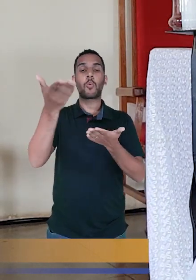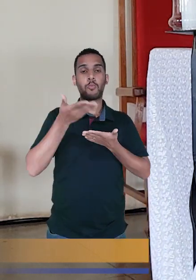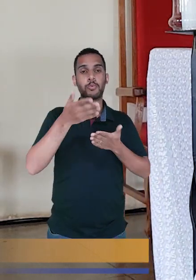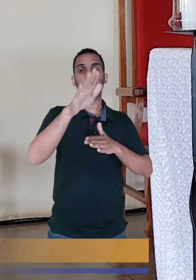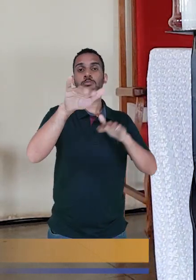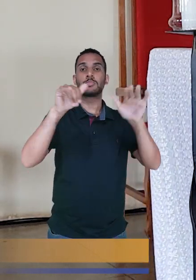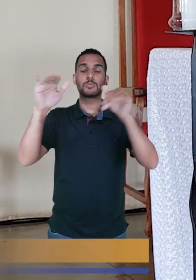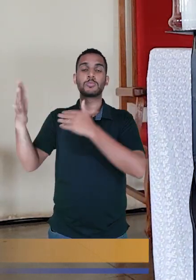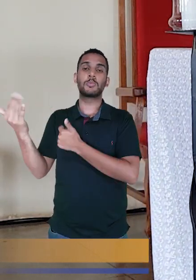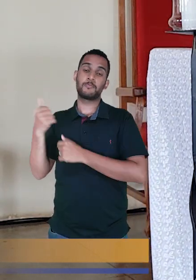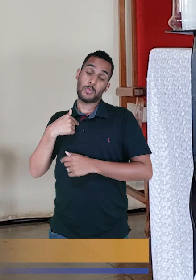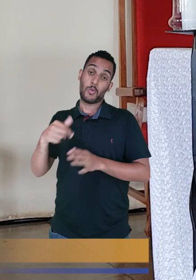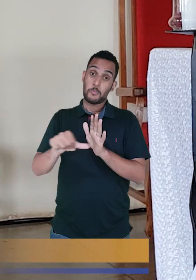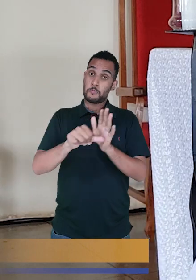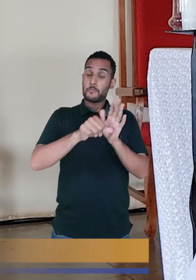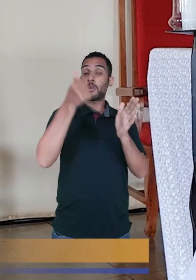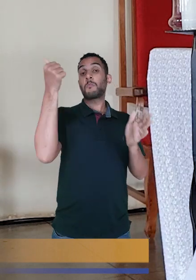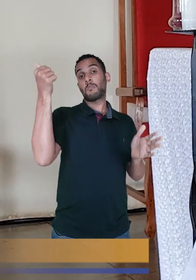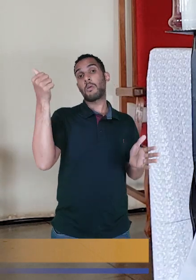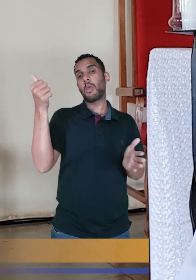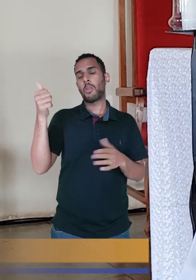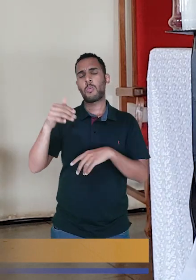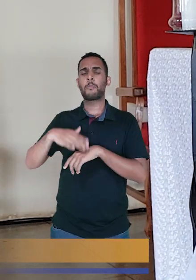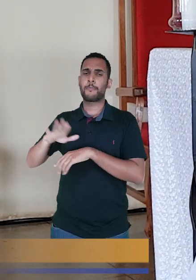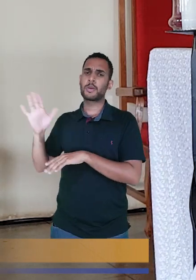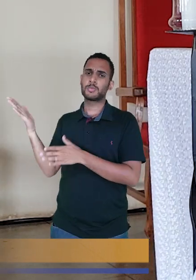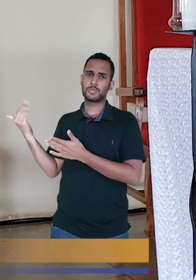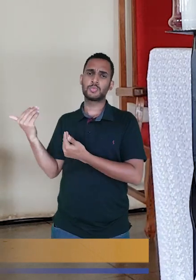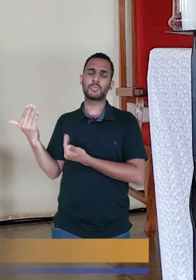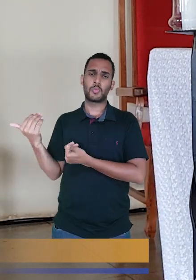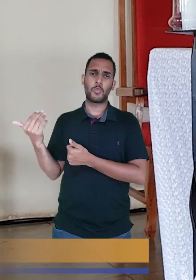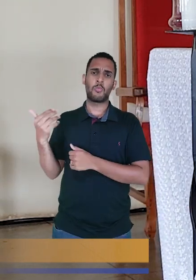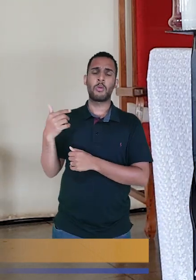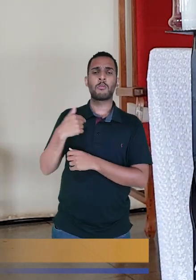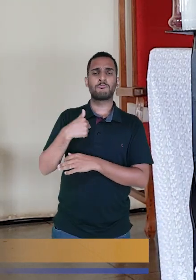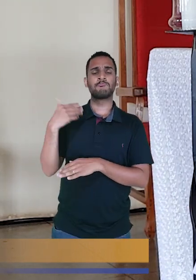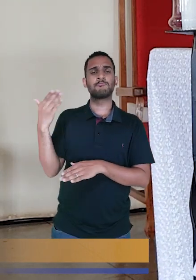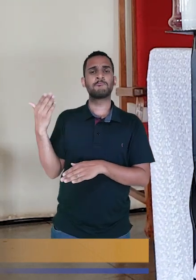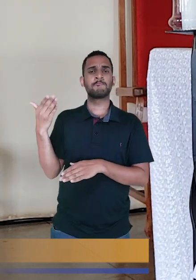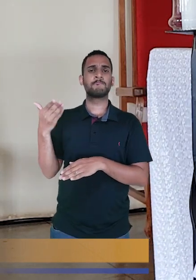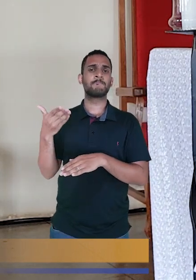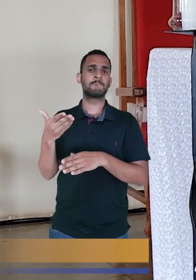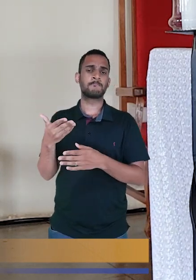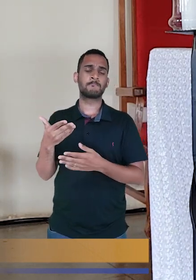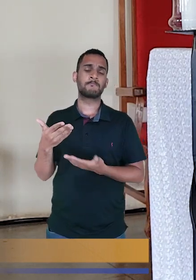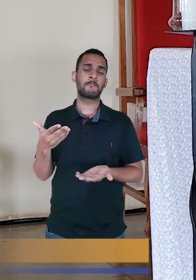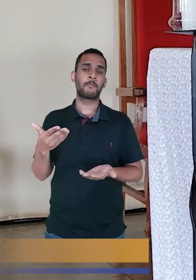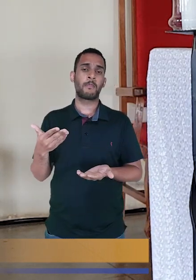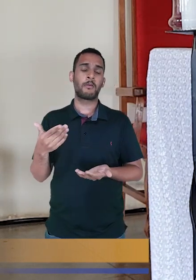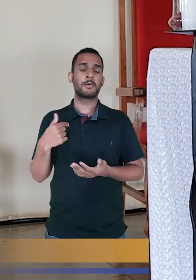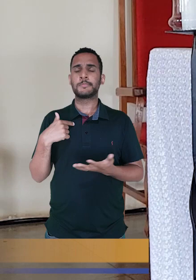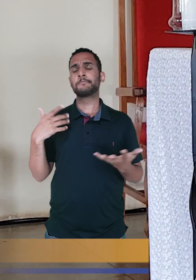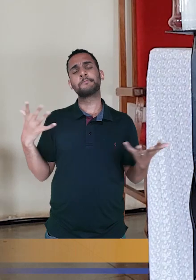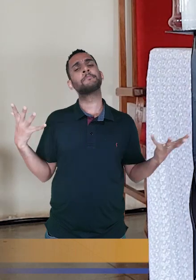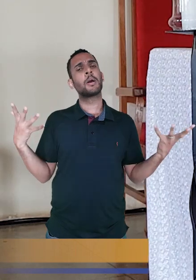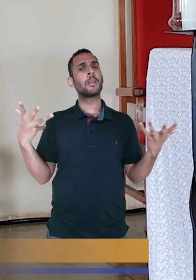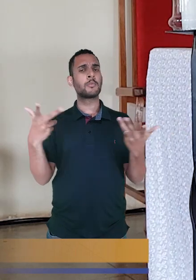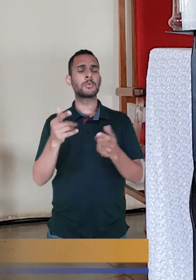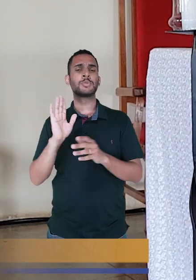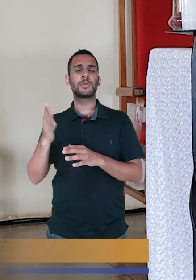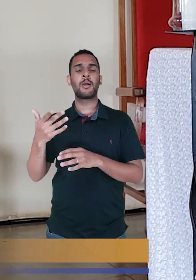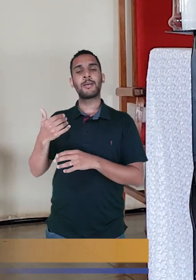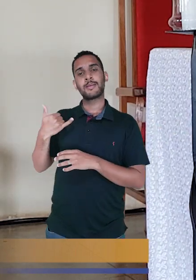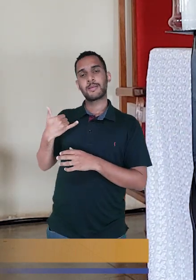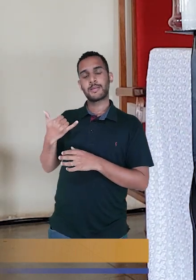assim, é um convite até para os jovens, né? Às vezes eu fui muito a primeira pessoa mais jovem a estar no Ministério da